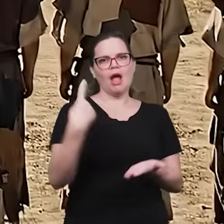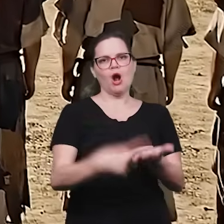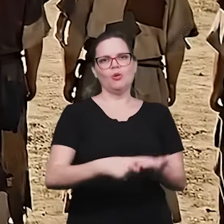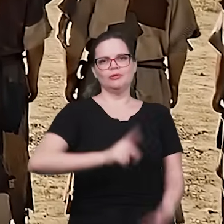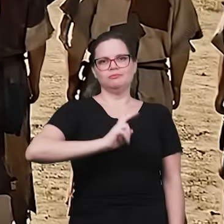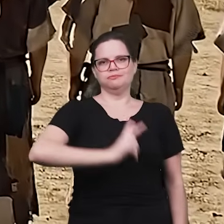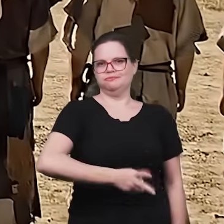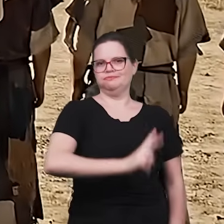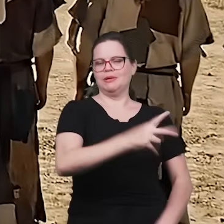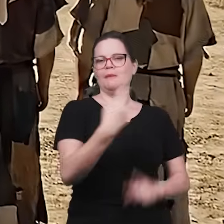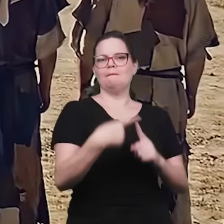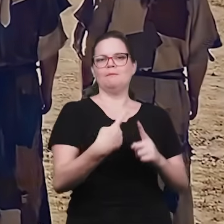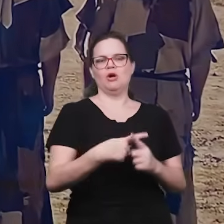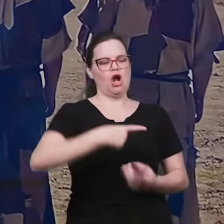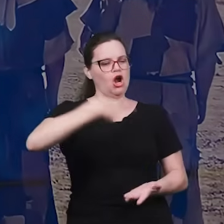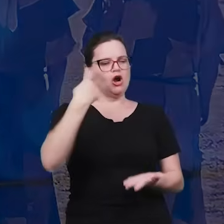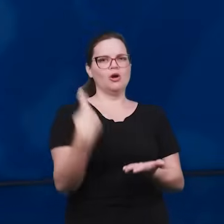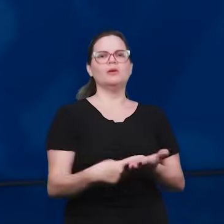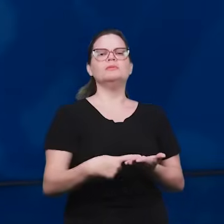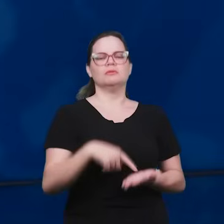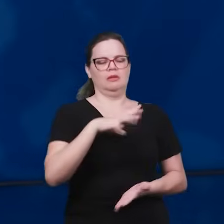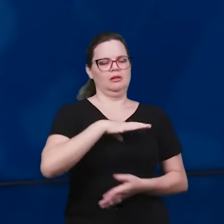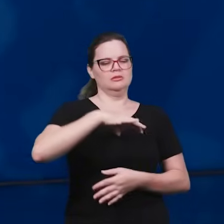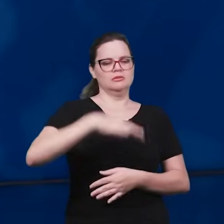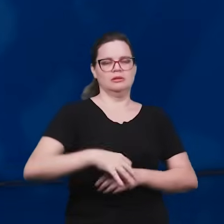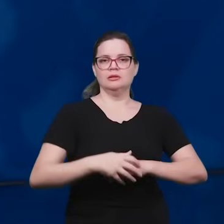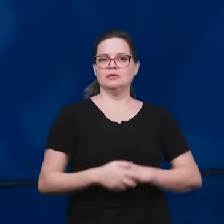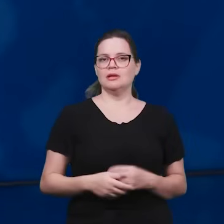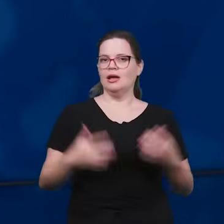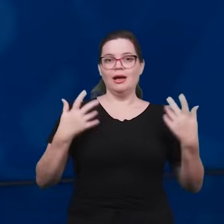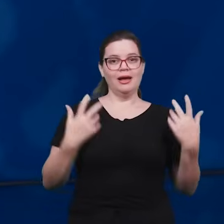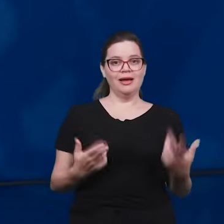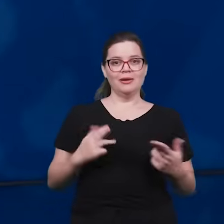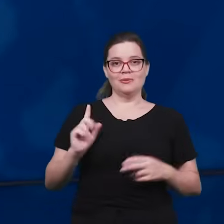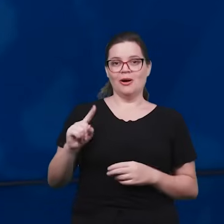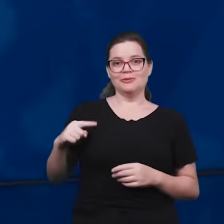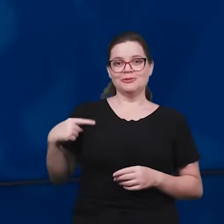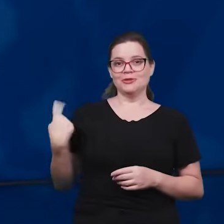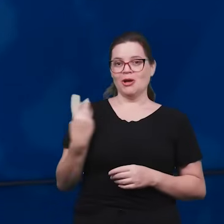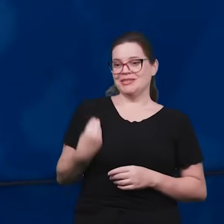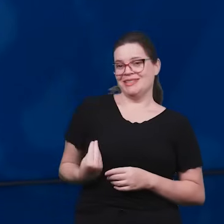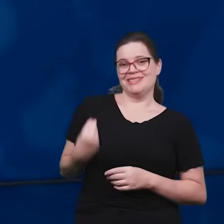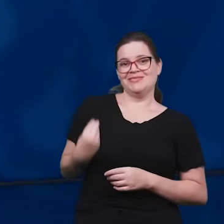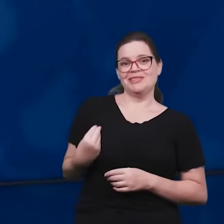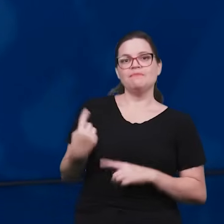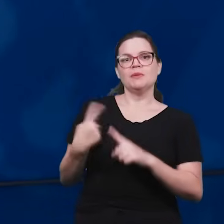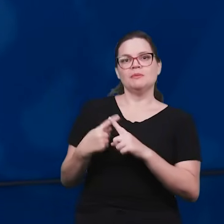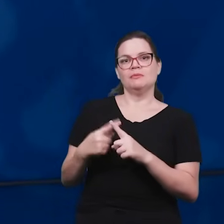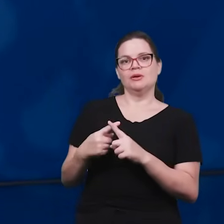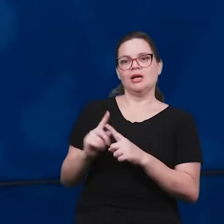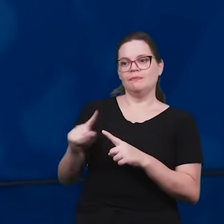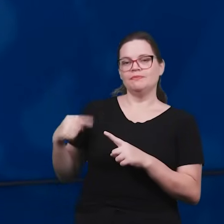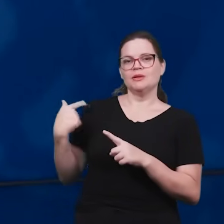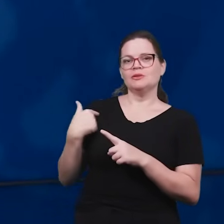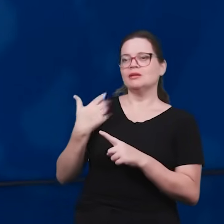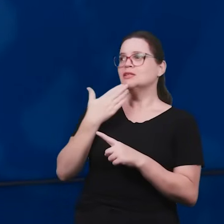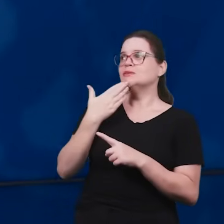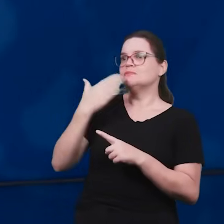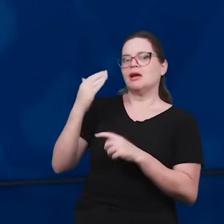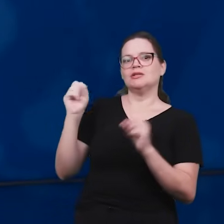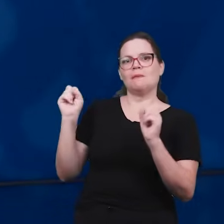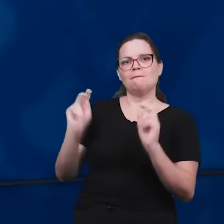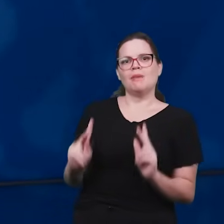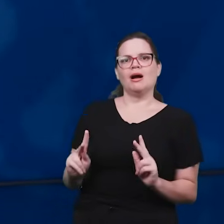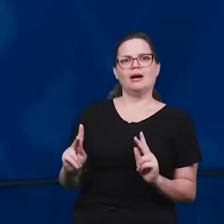nossa situação antes de termos sido recebidos por Deus por meio de um acordo de paz, aquele acordo